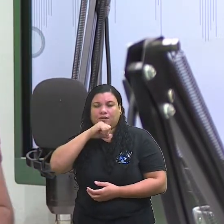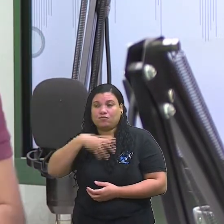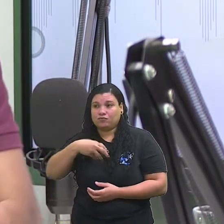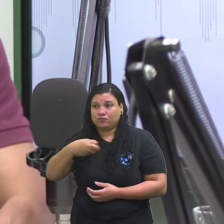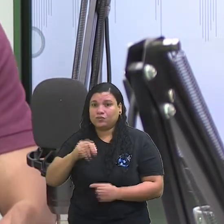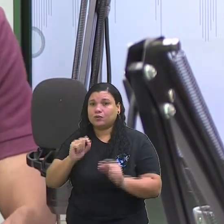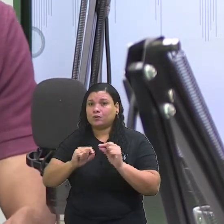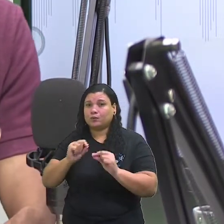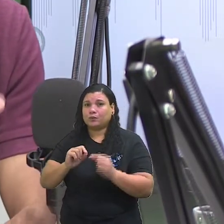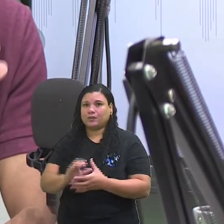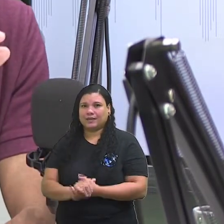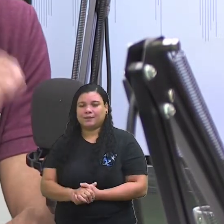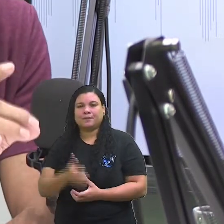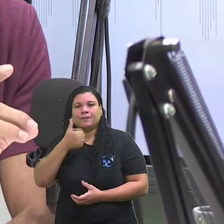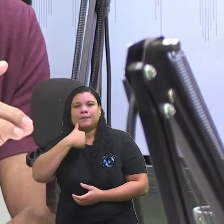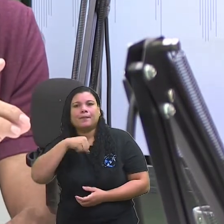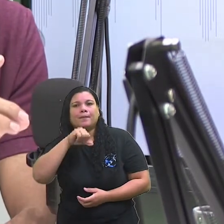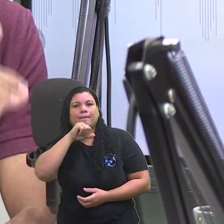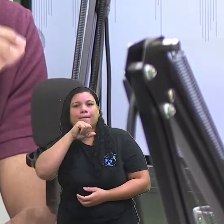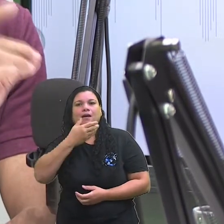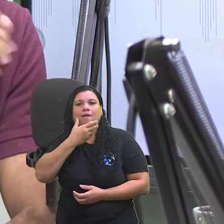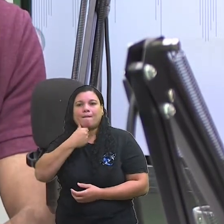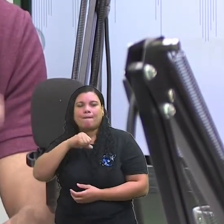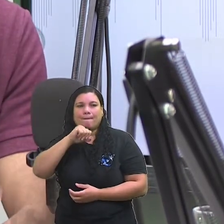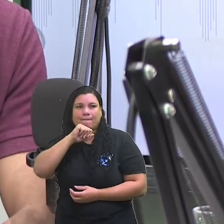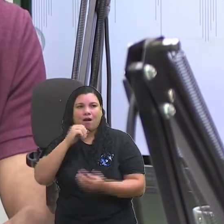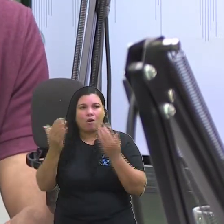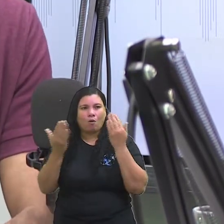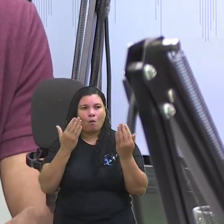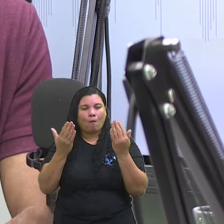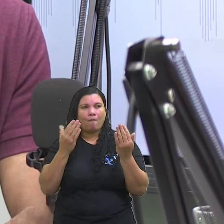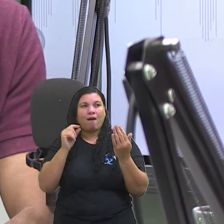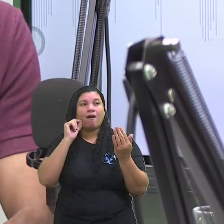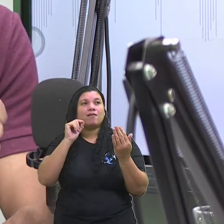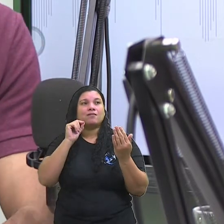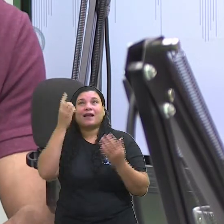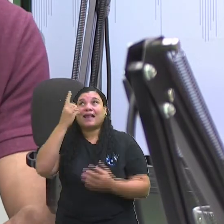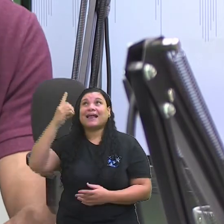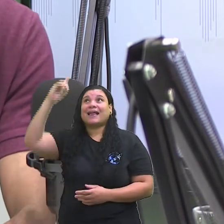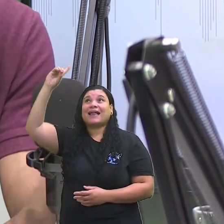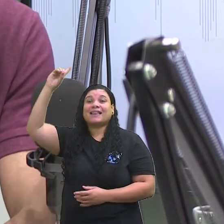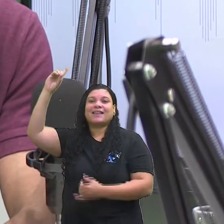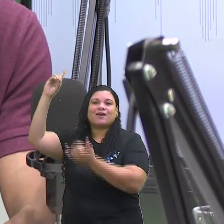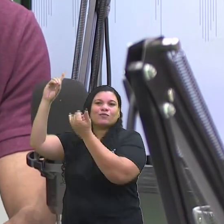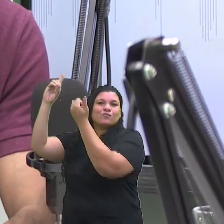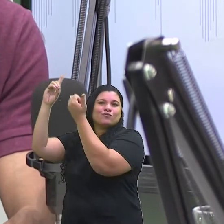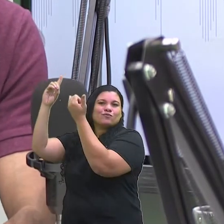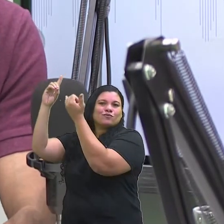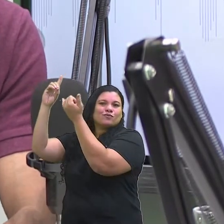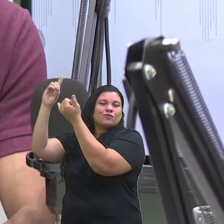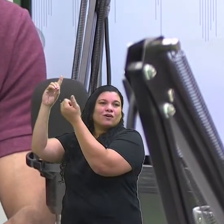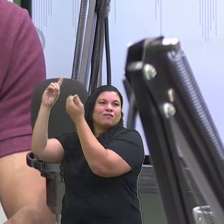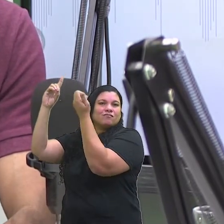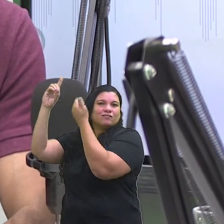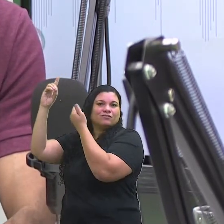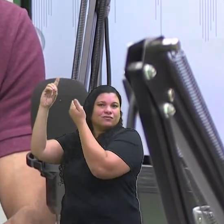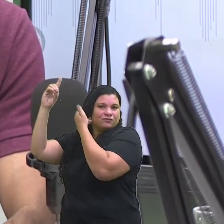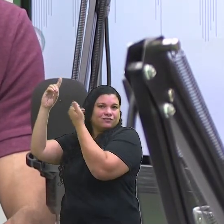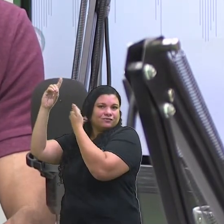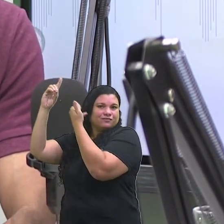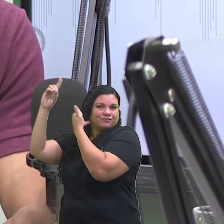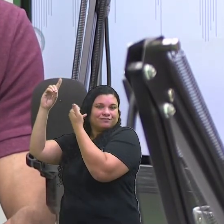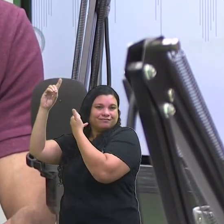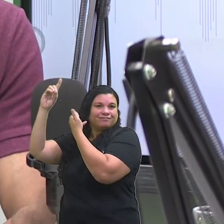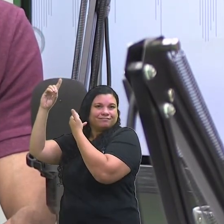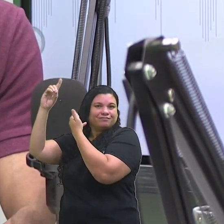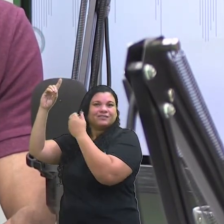costumamos ser bocas de Deus a falar com os nossos filhos. Sim. São aquelas placas de sinalização assim, levantadas por Deus, dizendo,